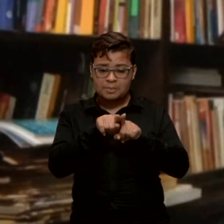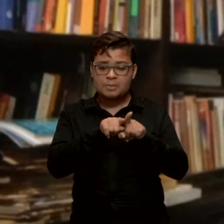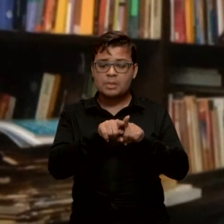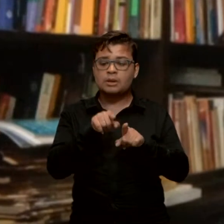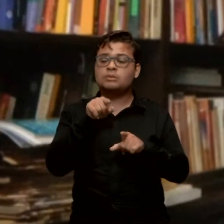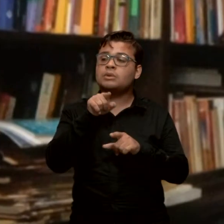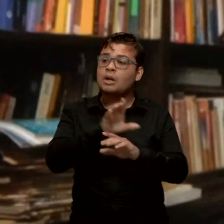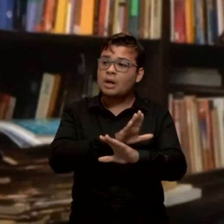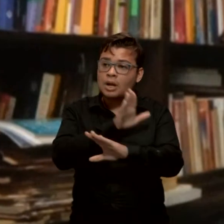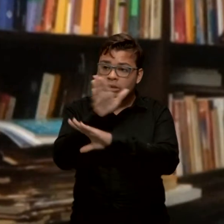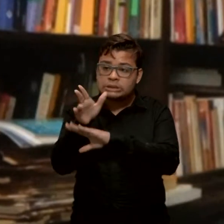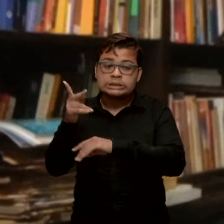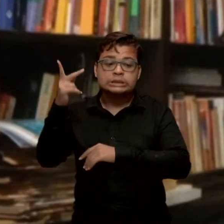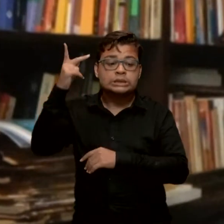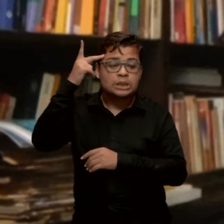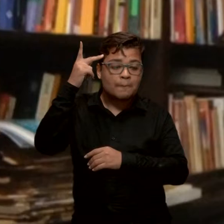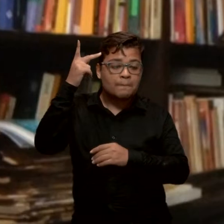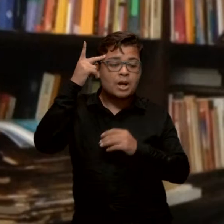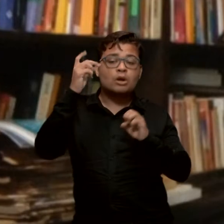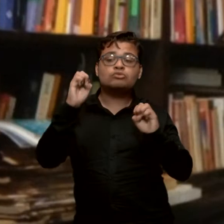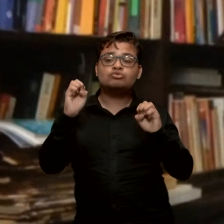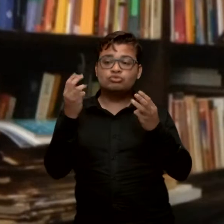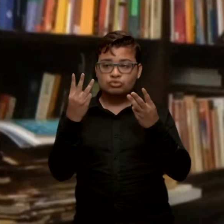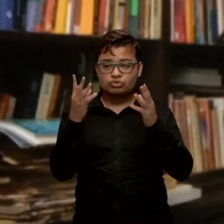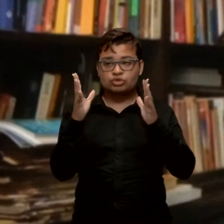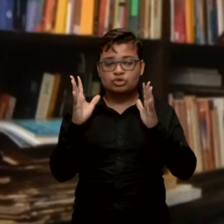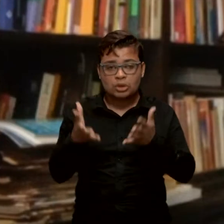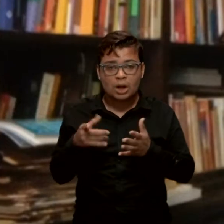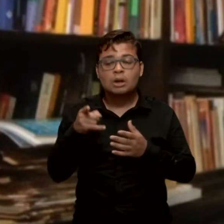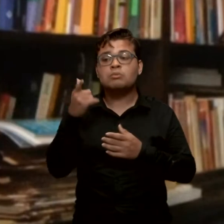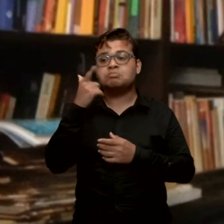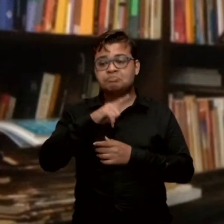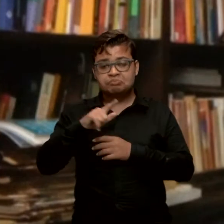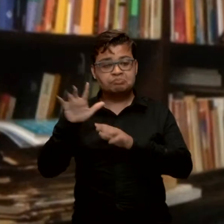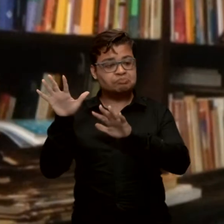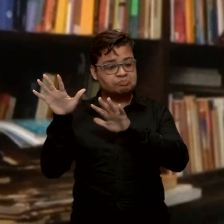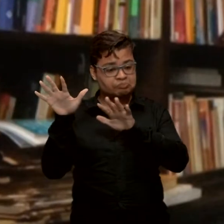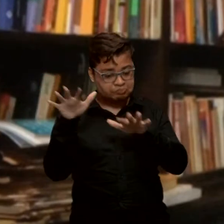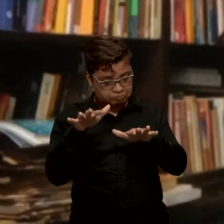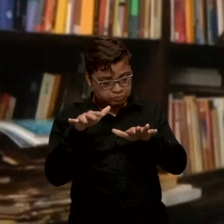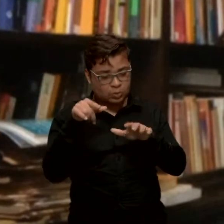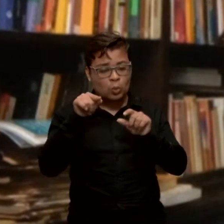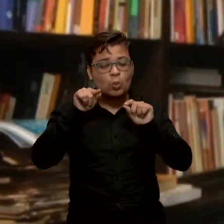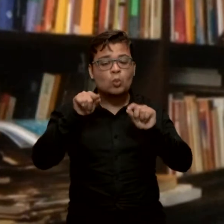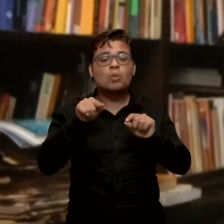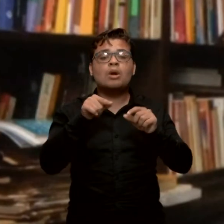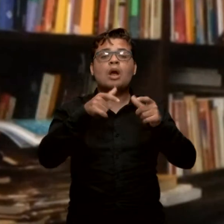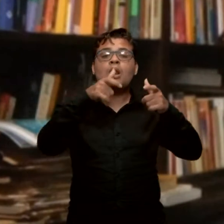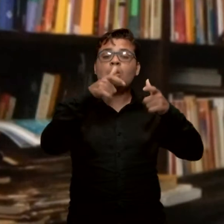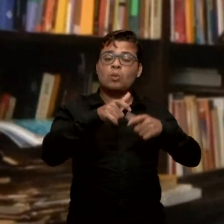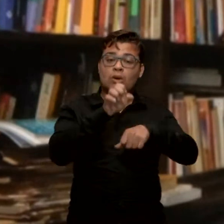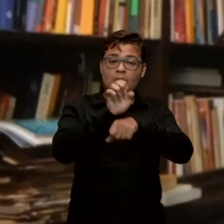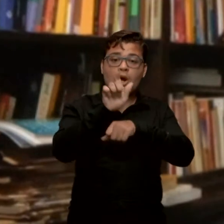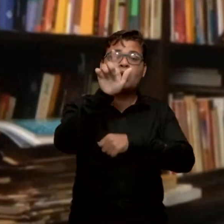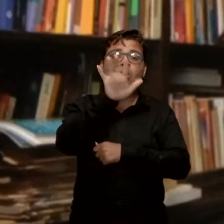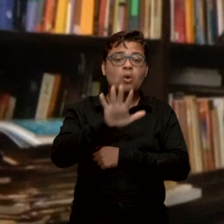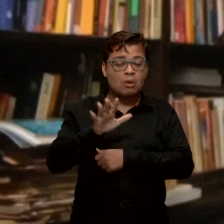ficaram conhecidos e houve ali um processo de reconhecimento também de que em Goiás existia, então,